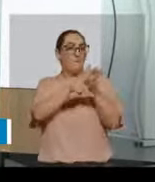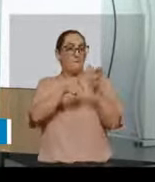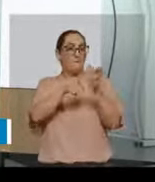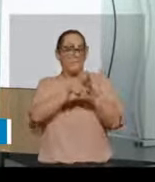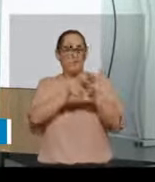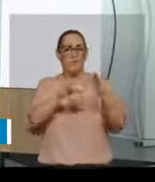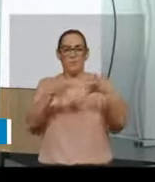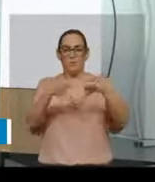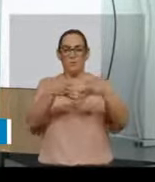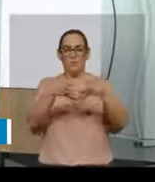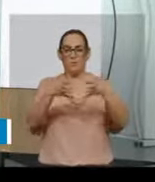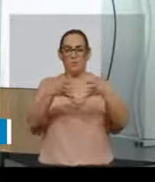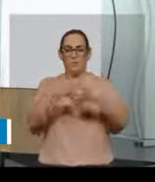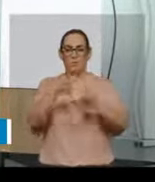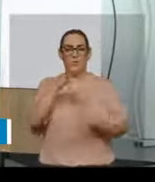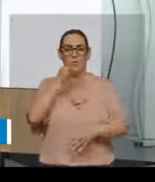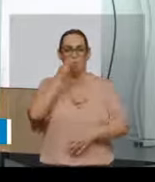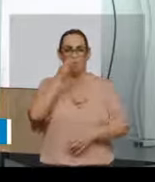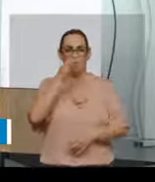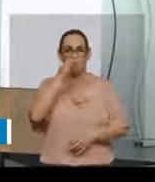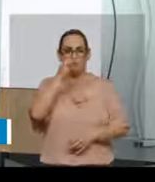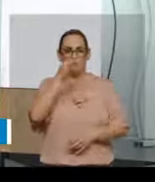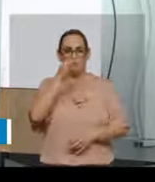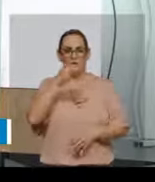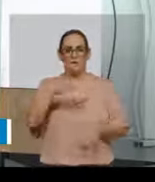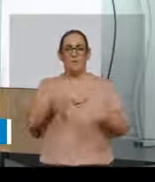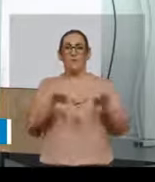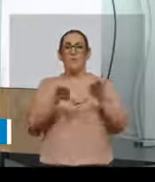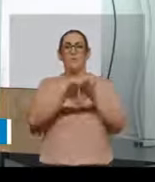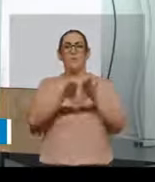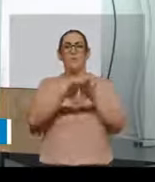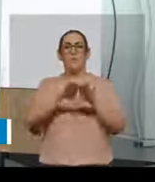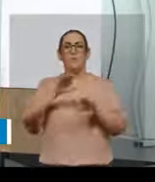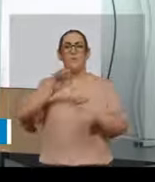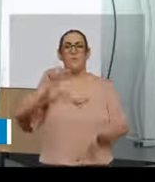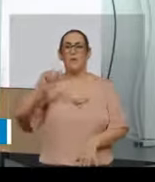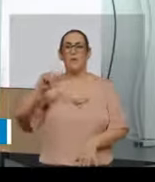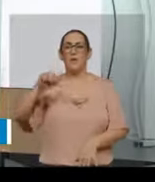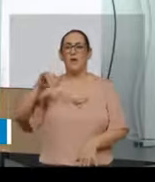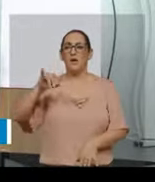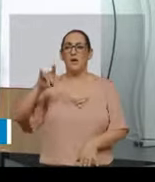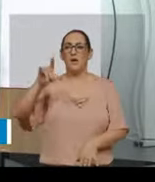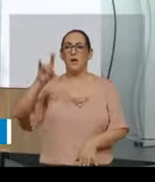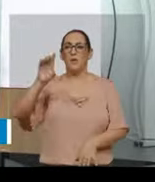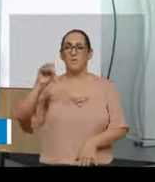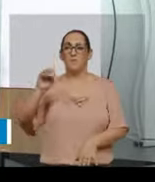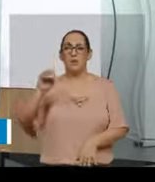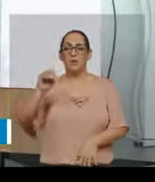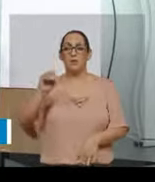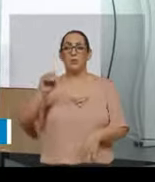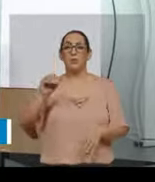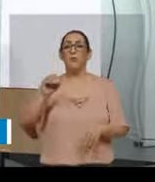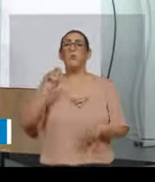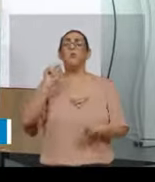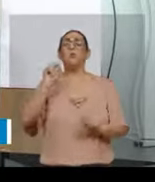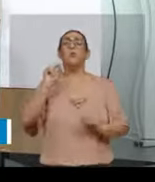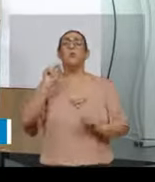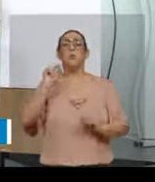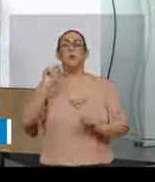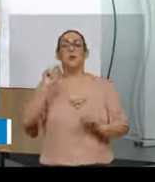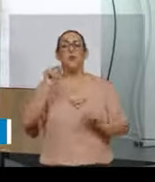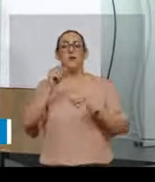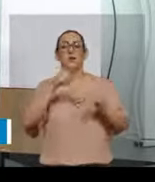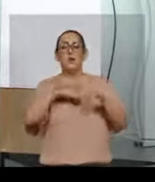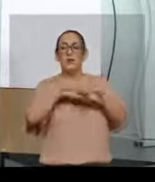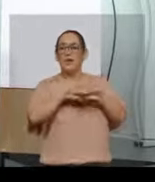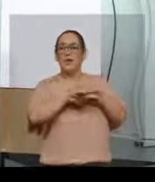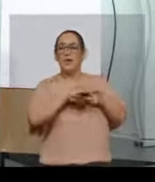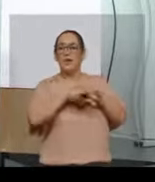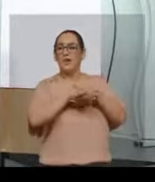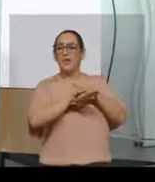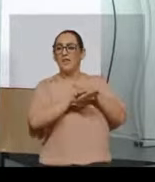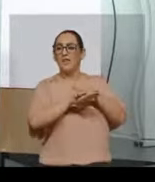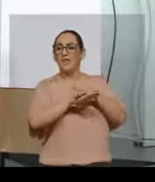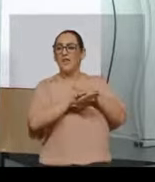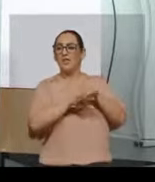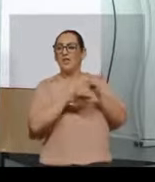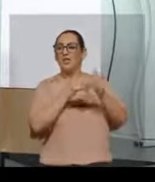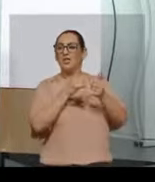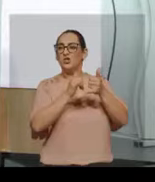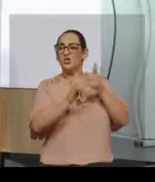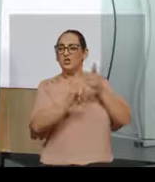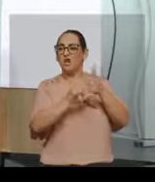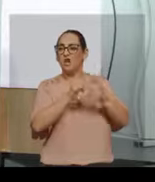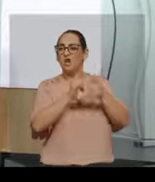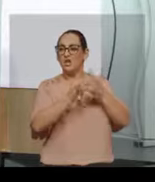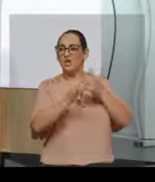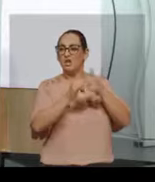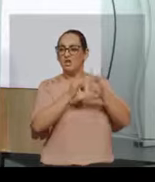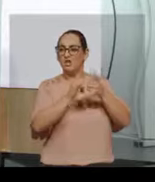vão possuir, então, amido como substância de reserva energética. Lembram-se que nós, animais, os fungos,